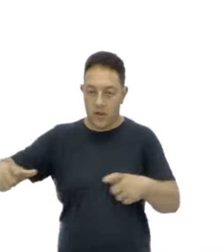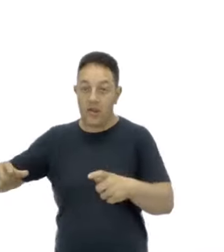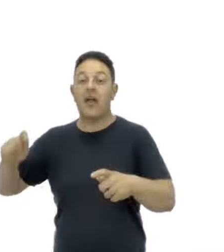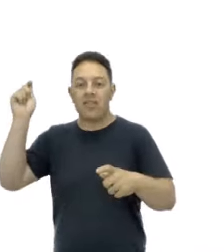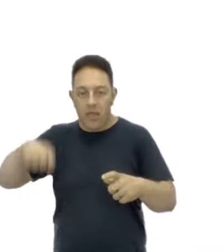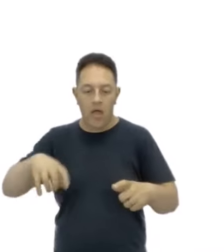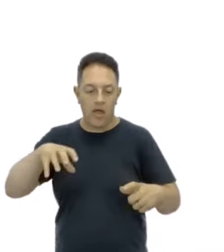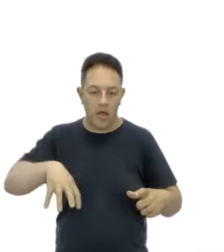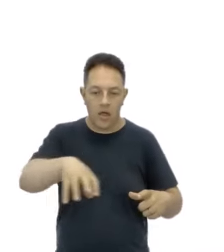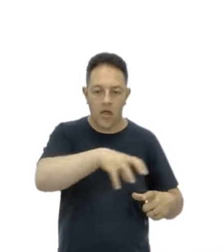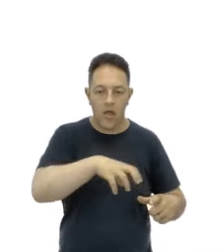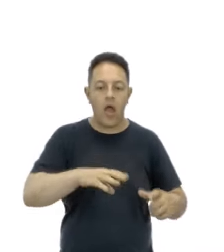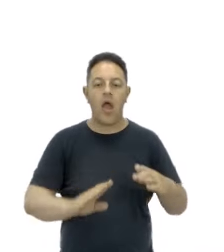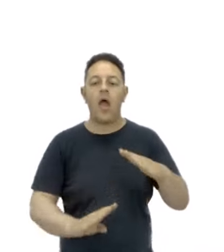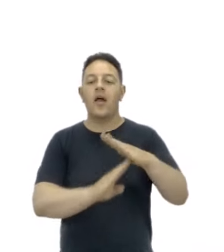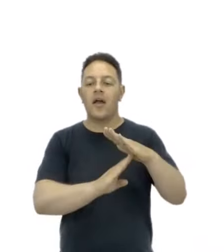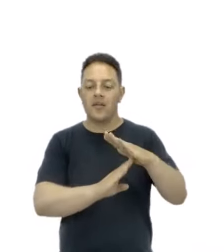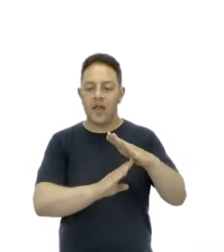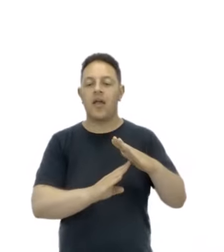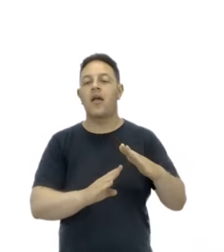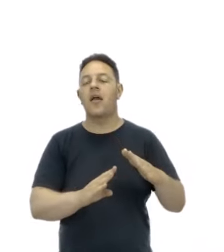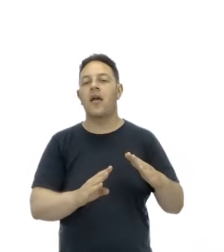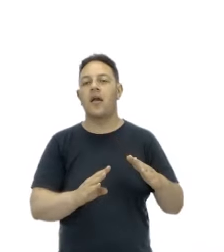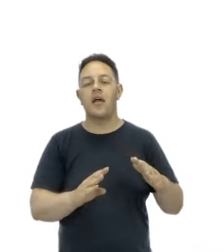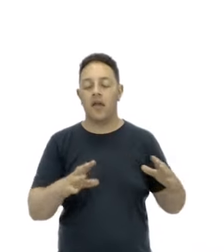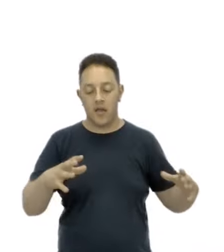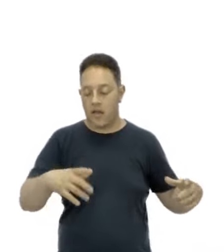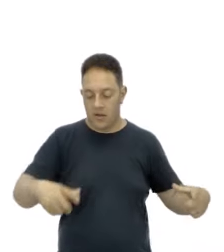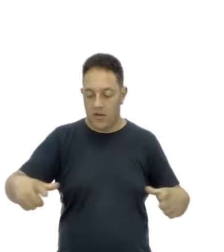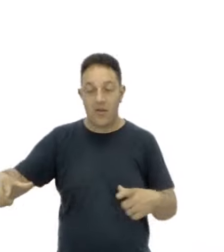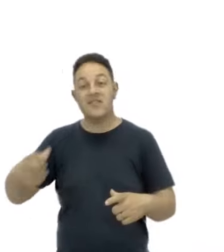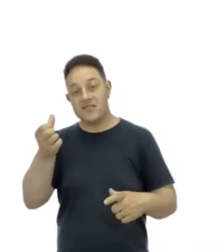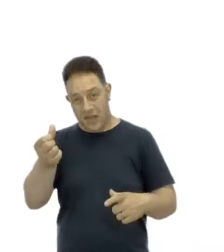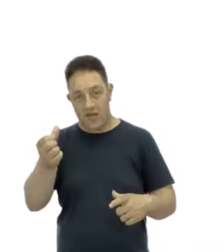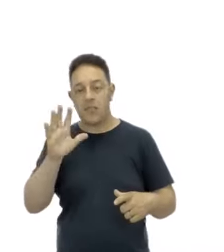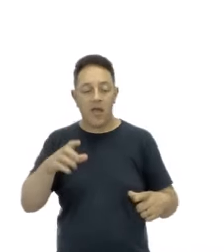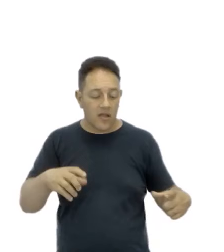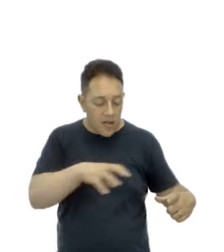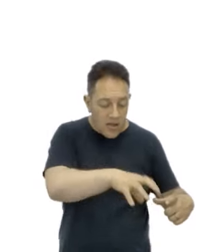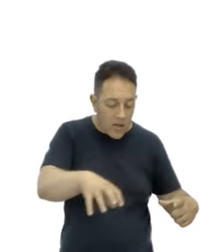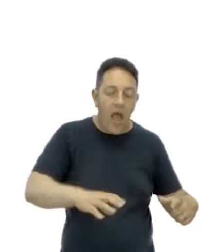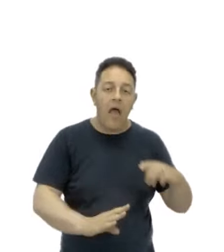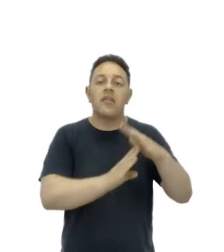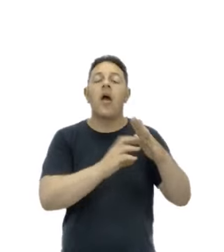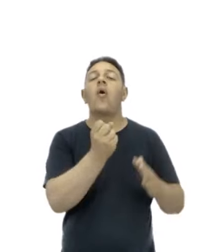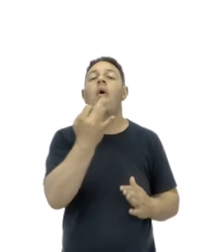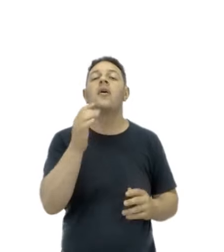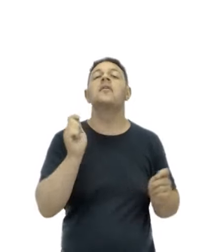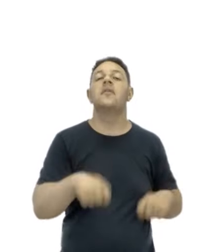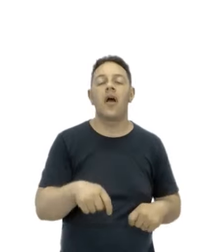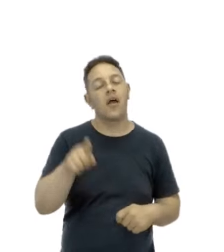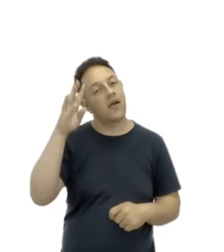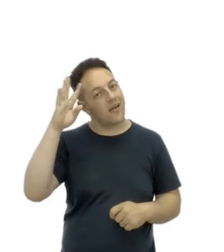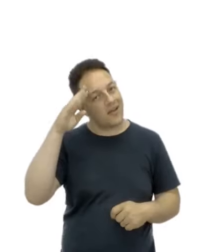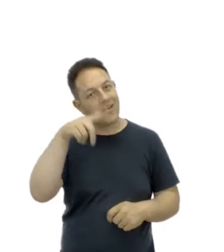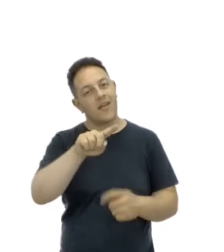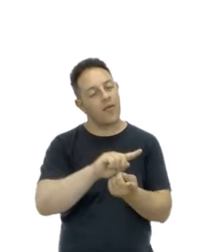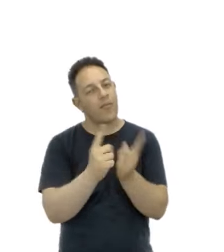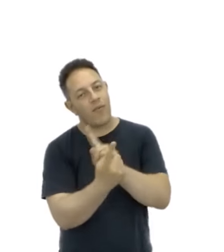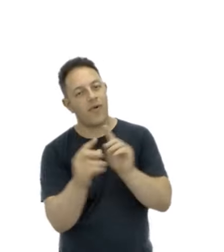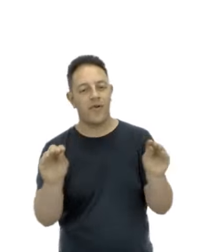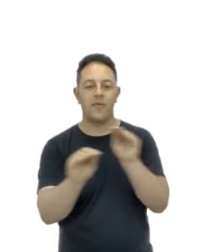a mudança do lugar da incógnita, né, o que se deseja descobrir. Então, vamos para o próximo, no terceiro